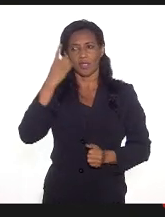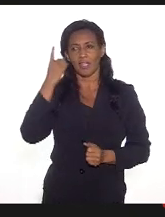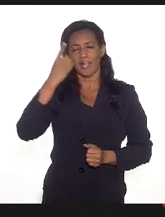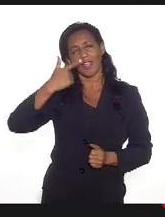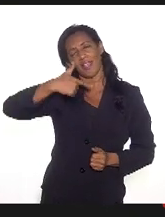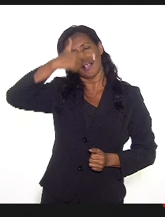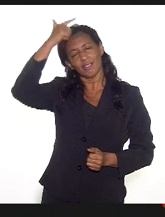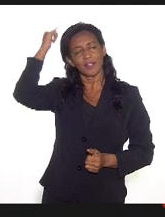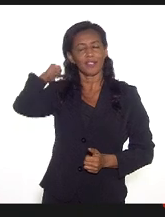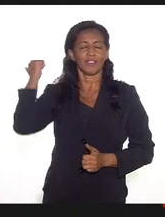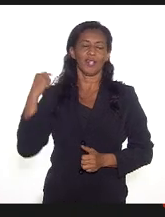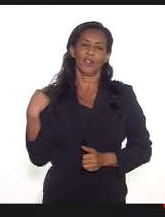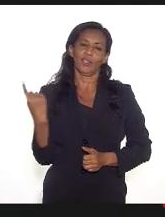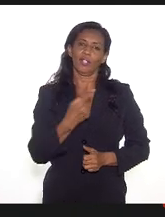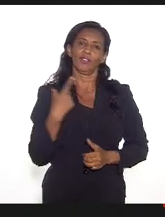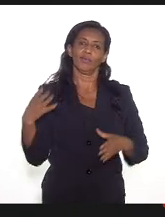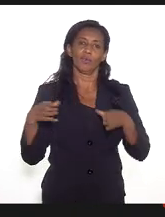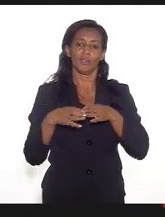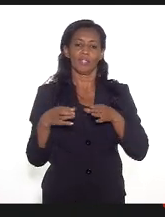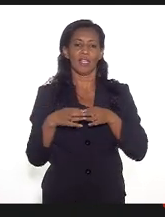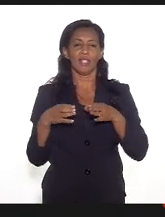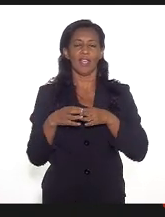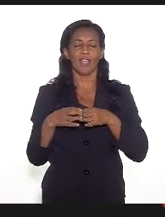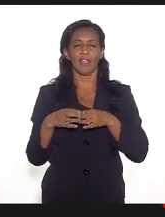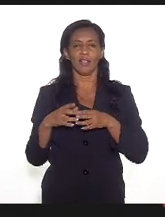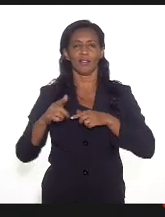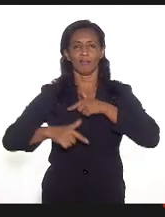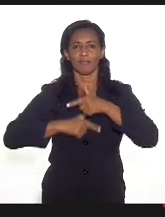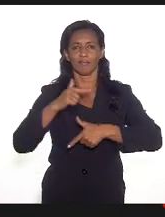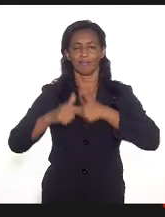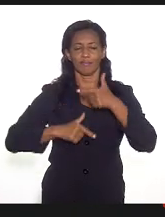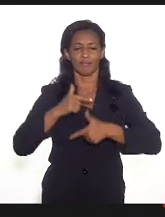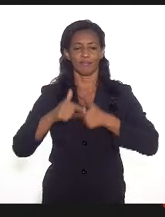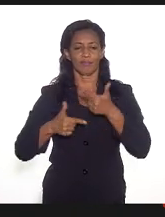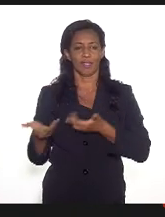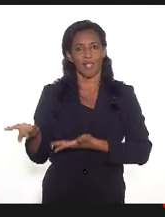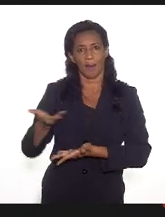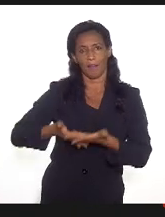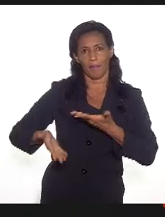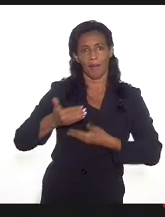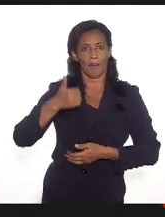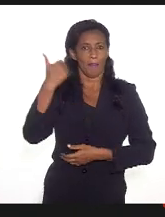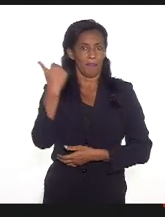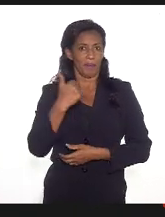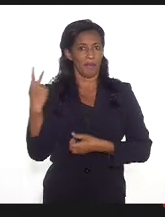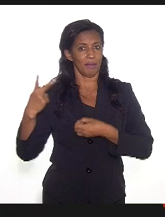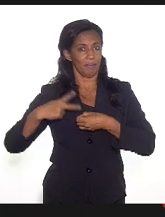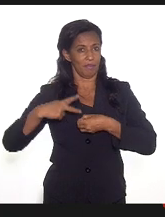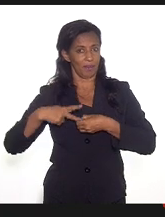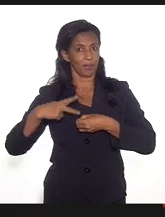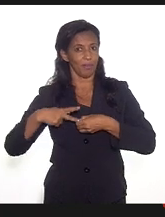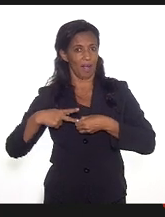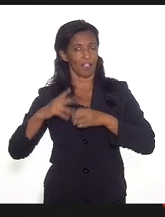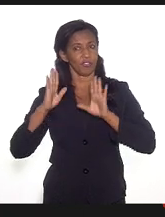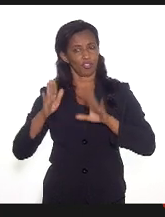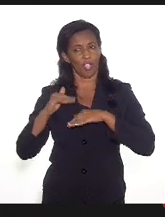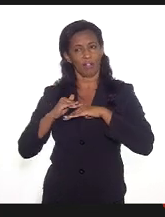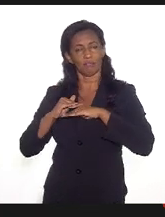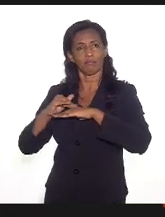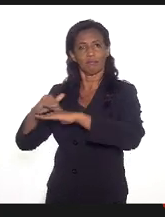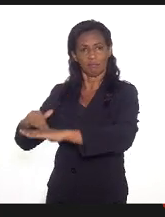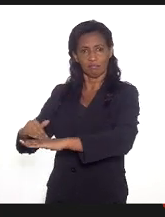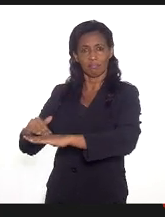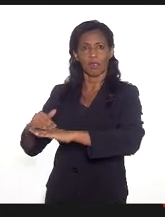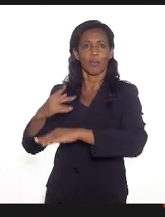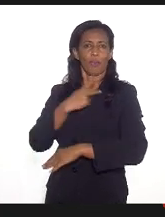nós estabelecemos um grupo de trabalho no cluster que tem a participação, primeiro, da Petrobras. Já conversamos com